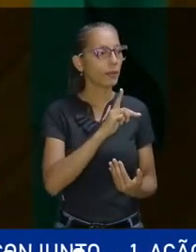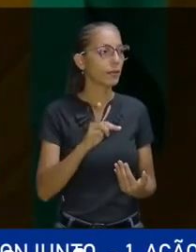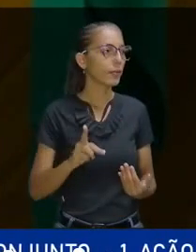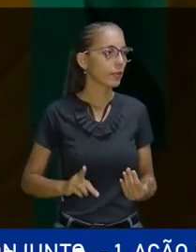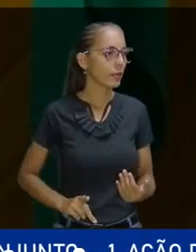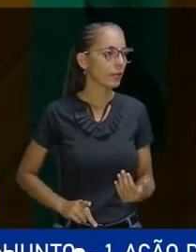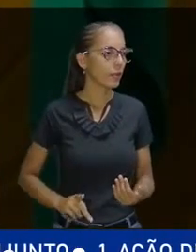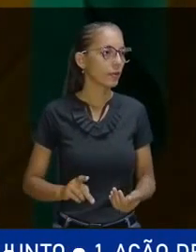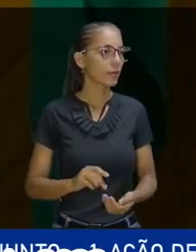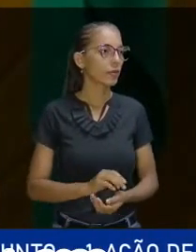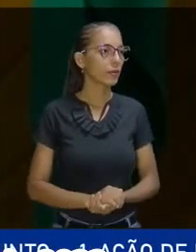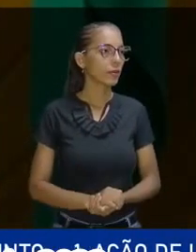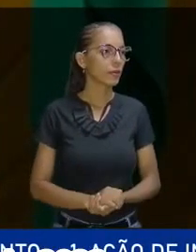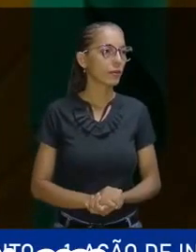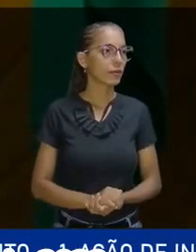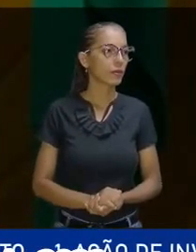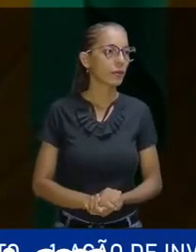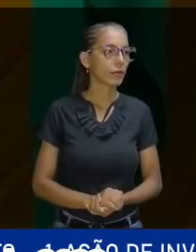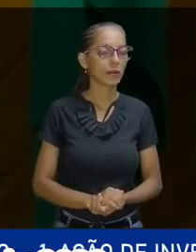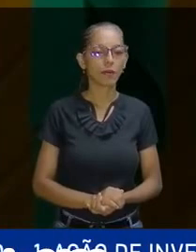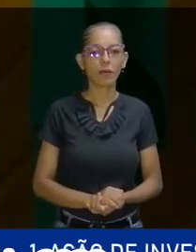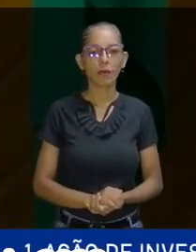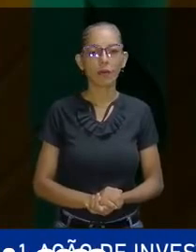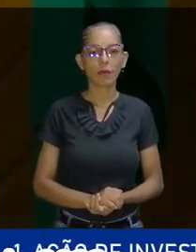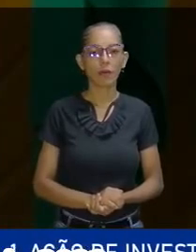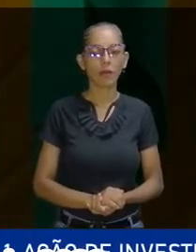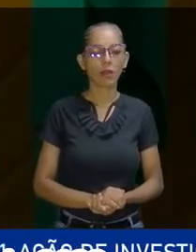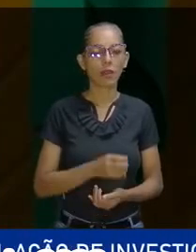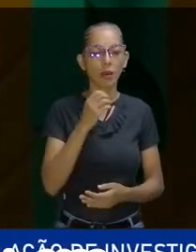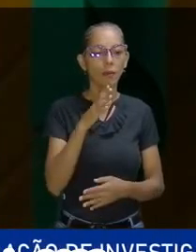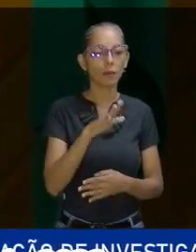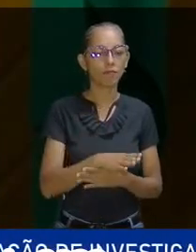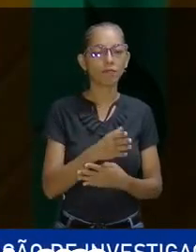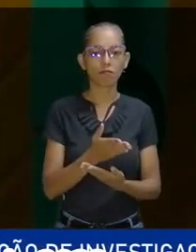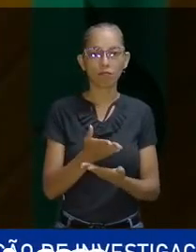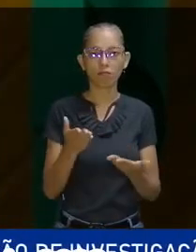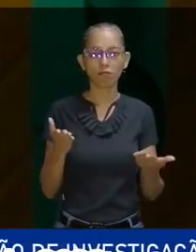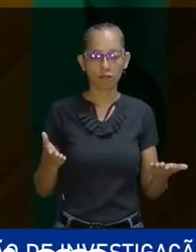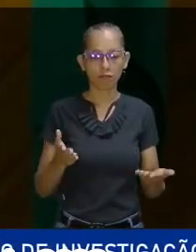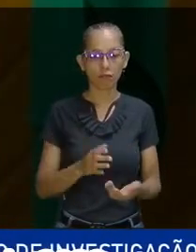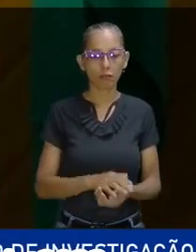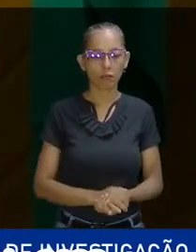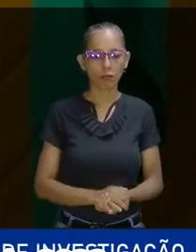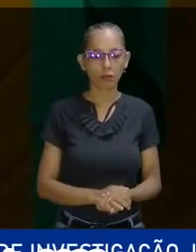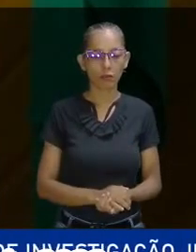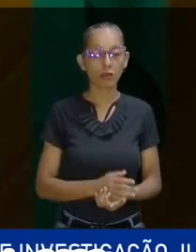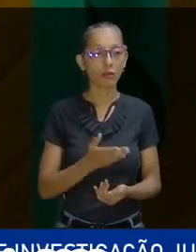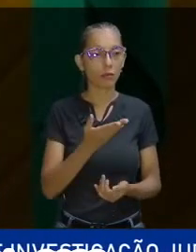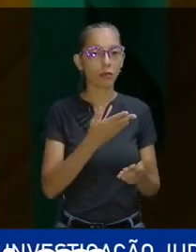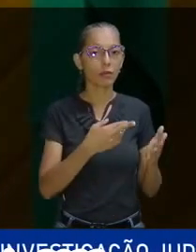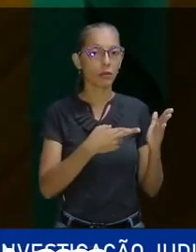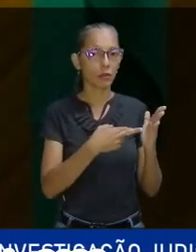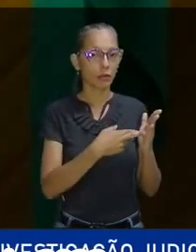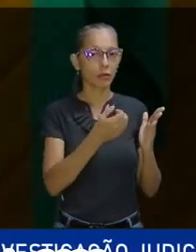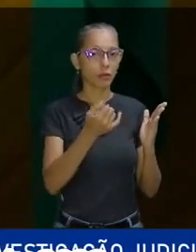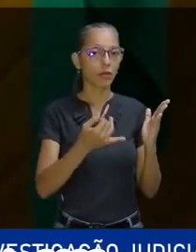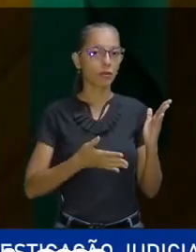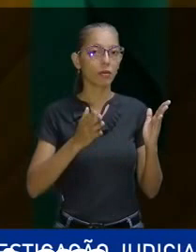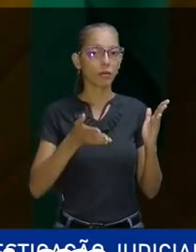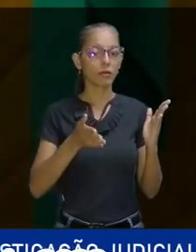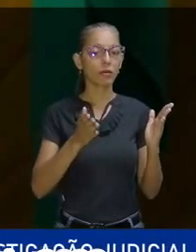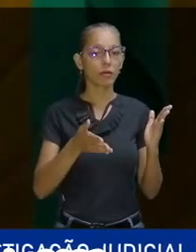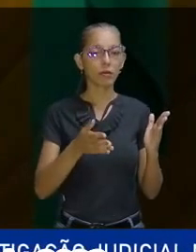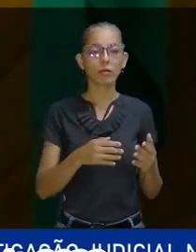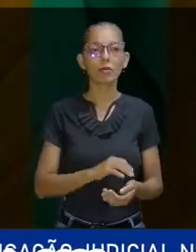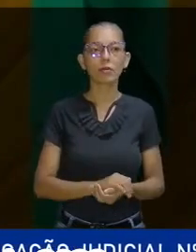na ilustres Procuradora advogados aqui Regional presentes. Eleitoral Sara Tereza, de Conforme pele foi clara, exposto cabelos pelo escuros excelentíssimo medianos, relator, está de maquiagem no contexto feita, das eleições com batom gerais nude de em